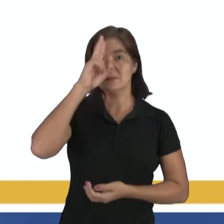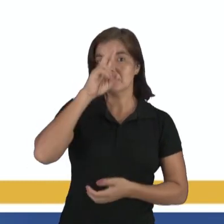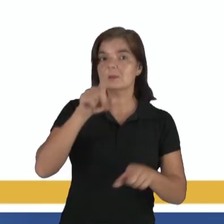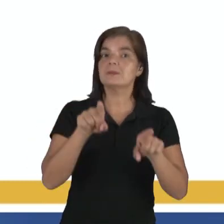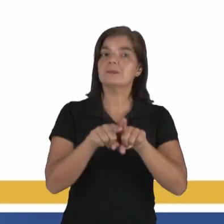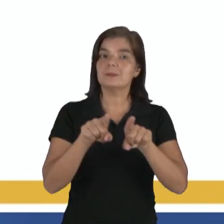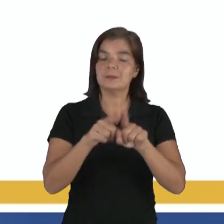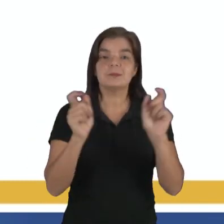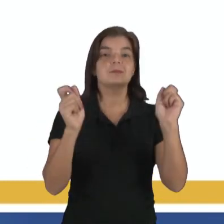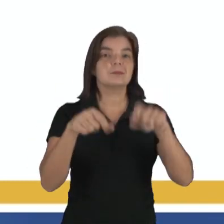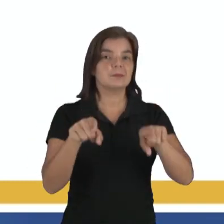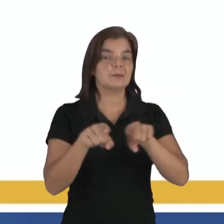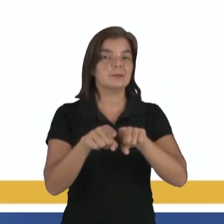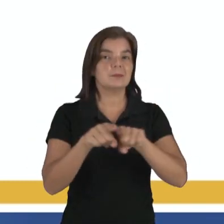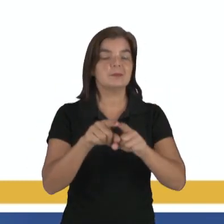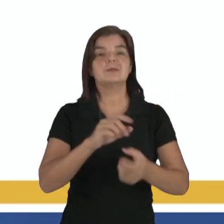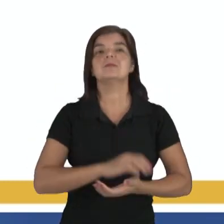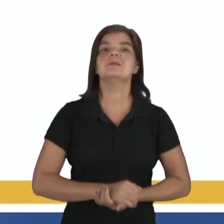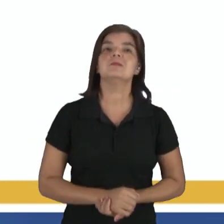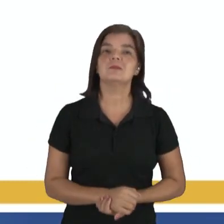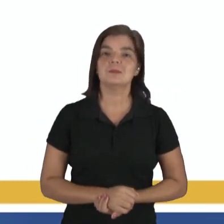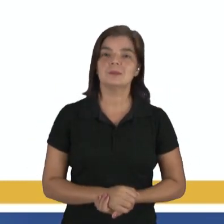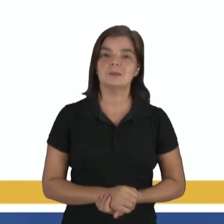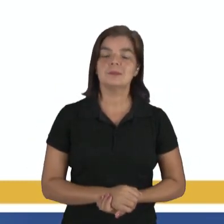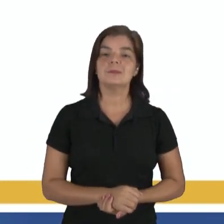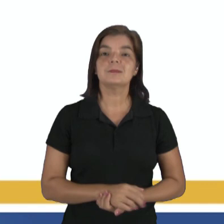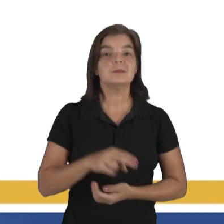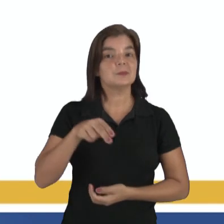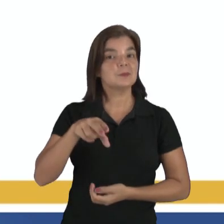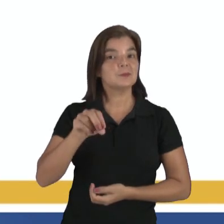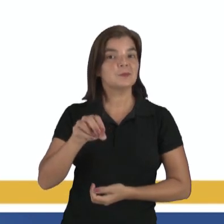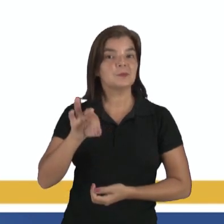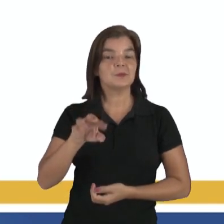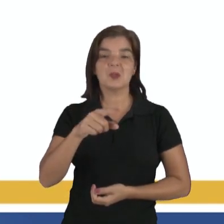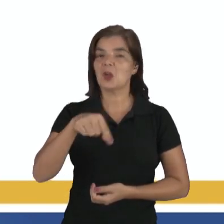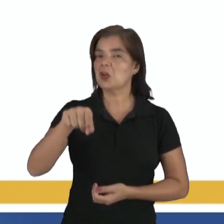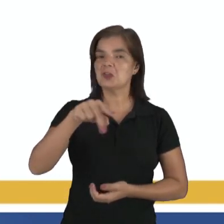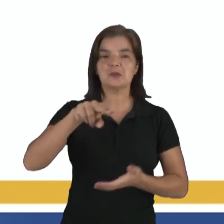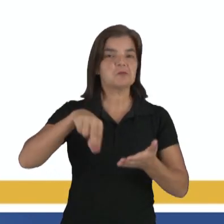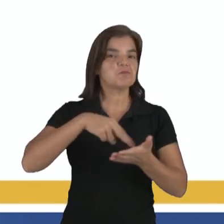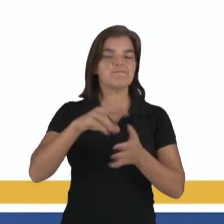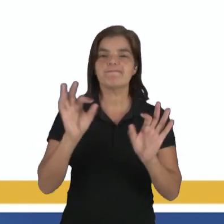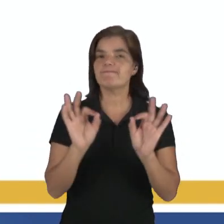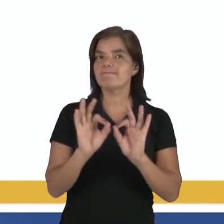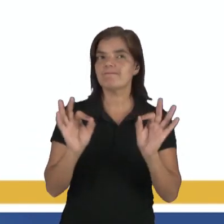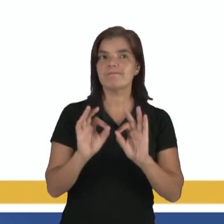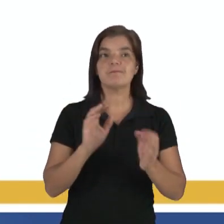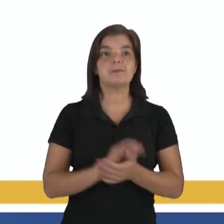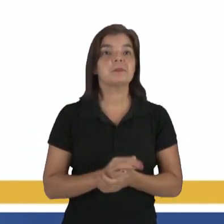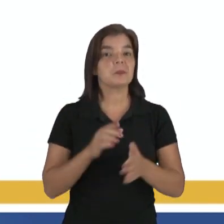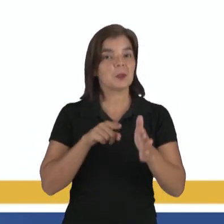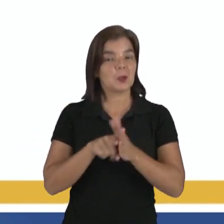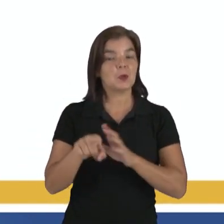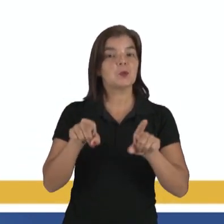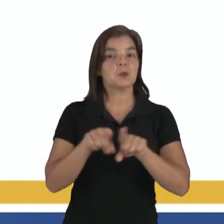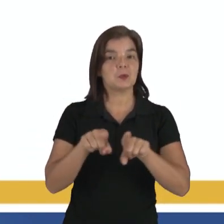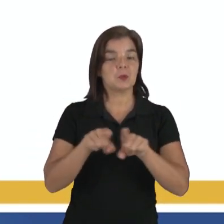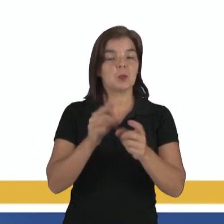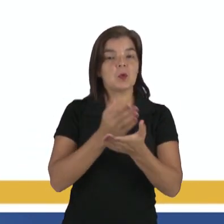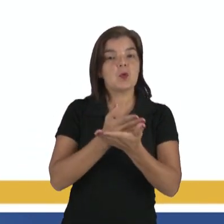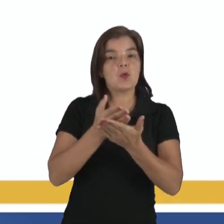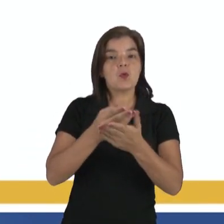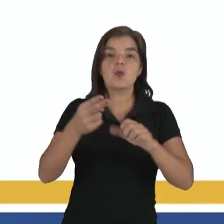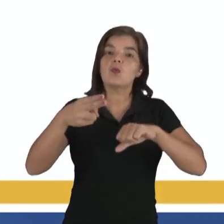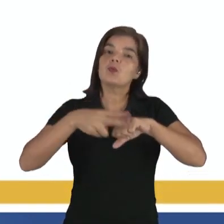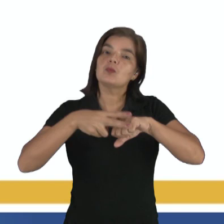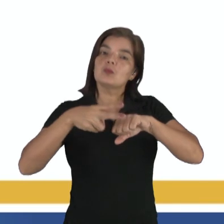que também é possível vocês dizerem they are not dancing. Eles não estão dançando. E nas perguntas, a gente tem que iniciar